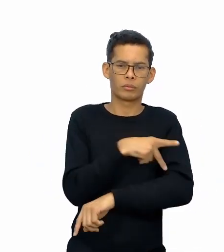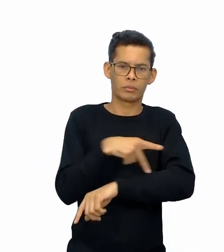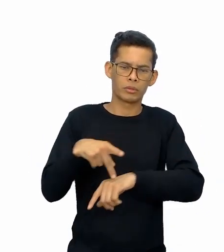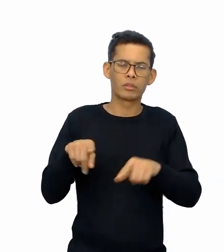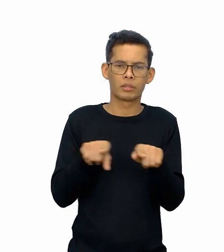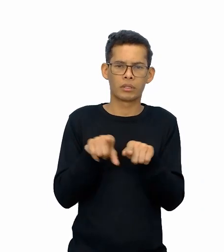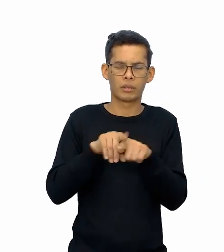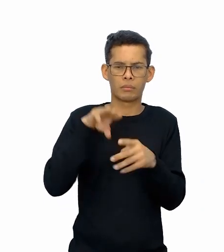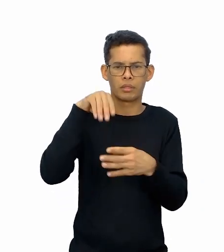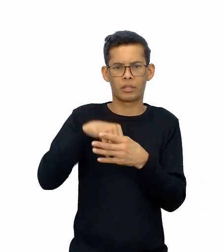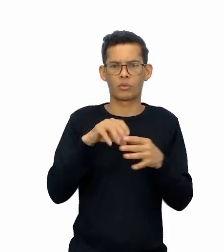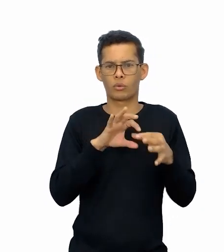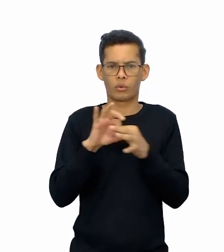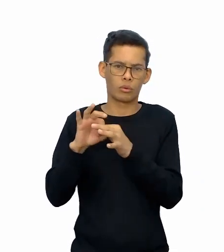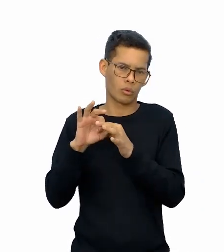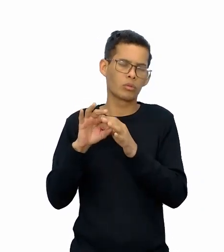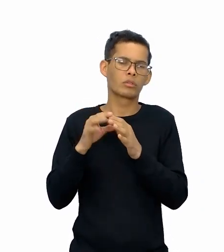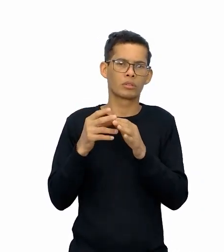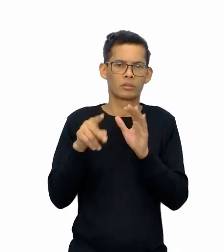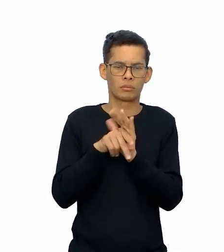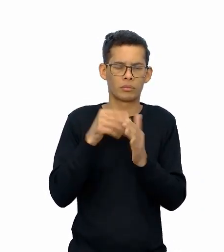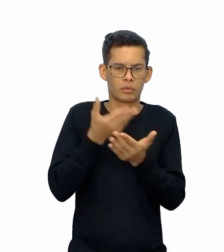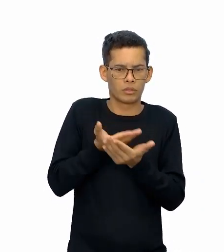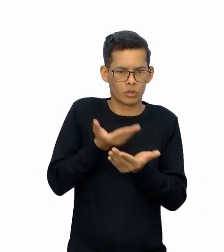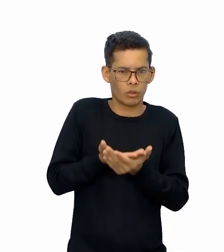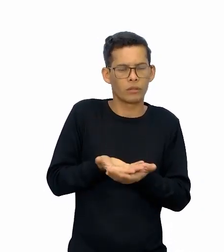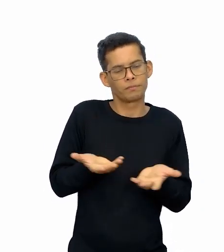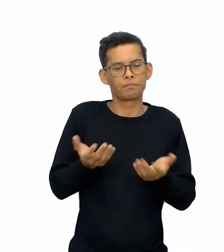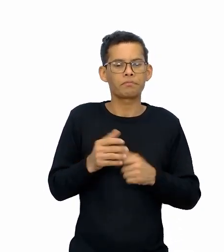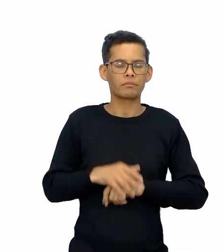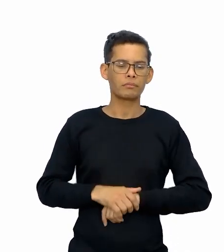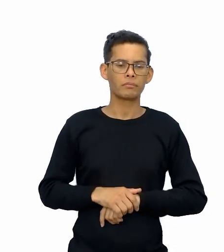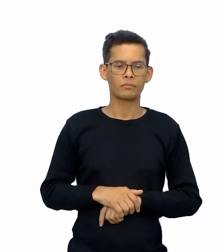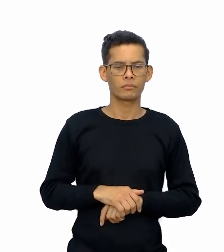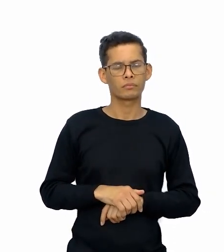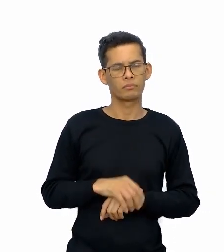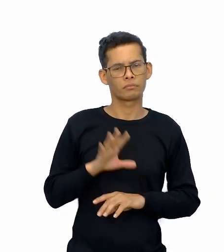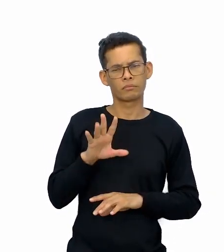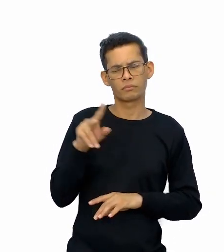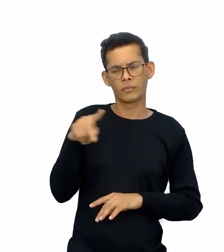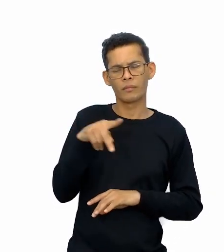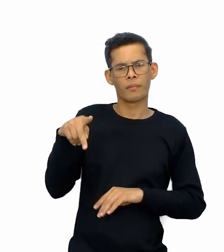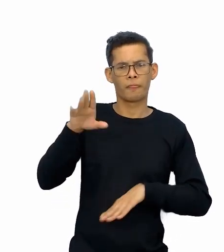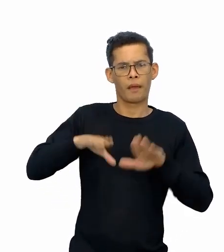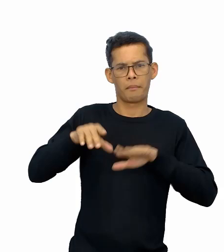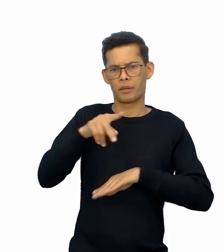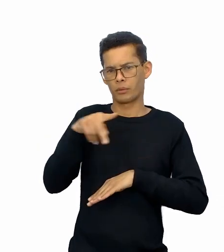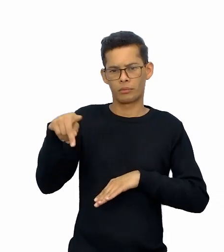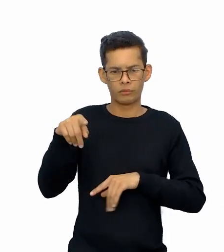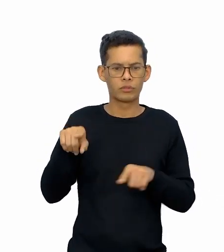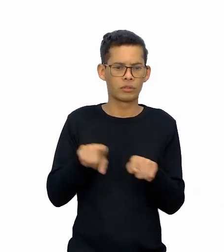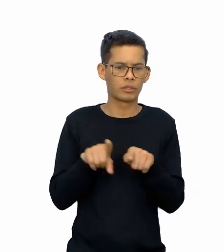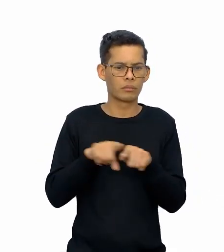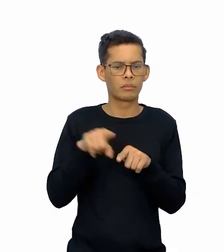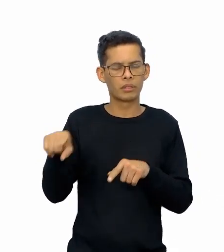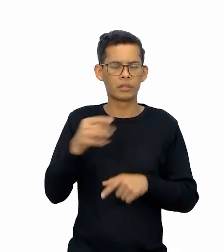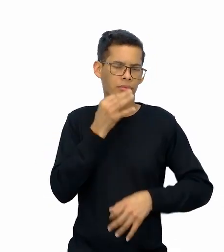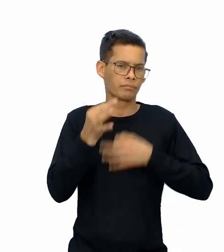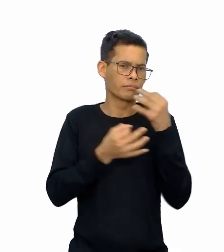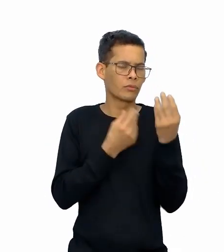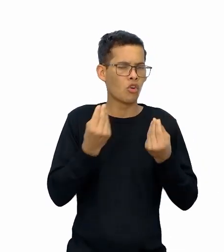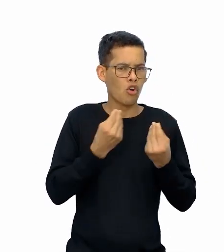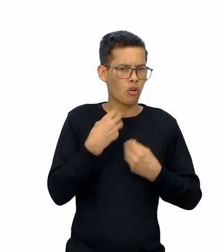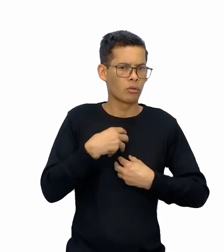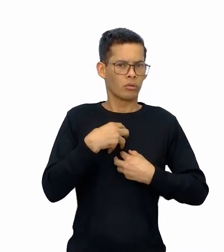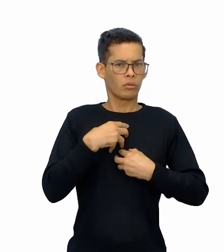contexto escolar. Claro, se tratando do papel do professor, tendo em vista as diferentes possibilidades de intervenção, acreditamos que ele esteja